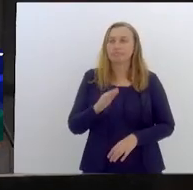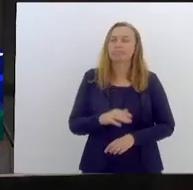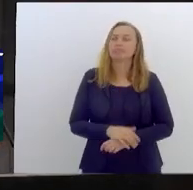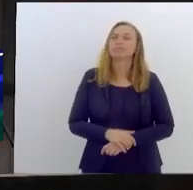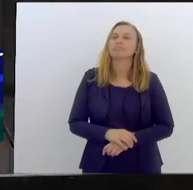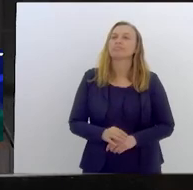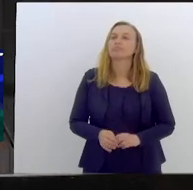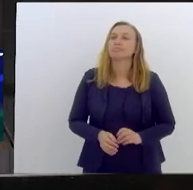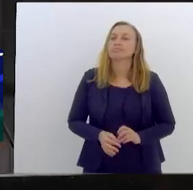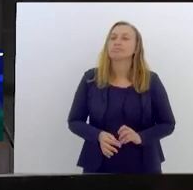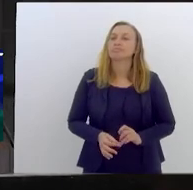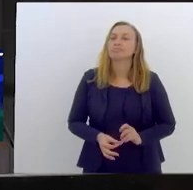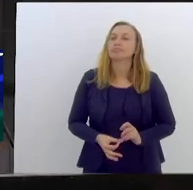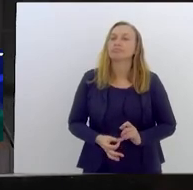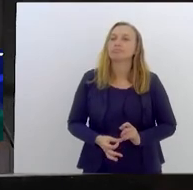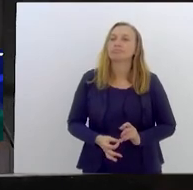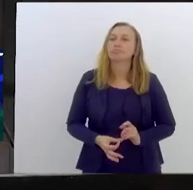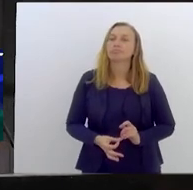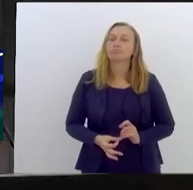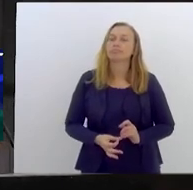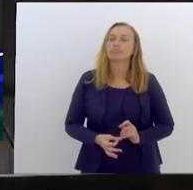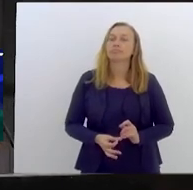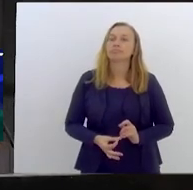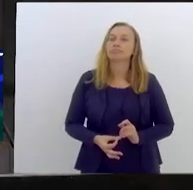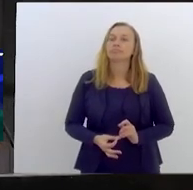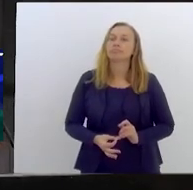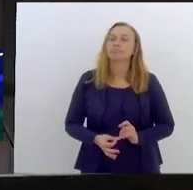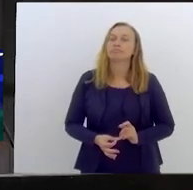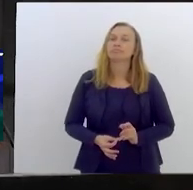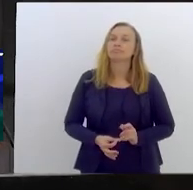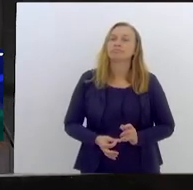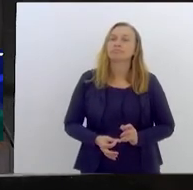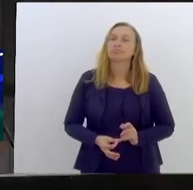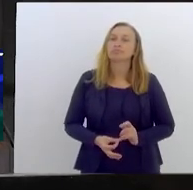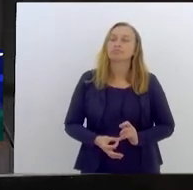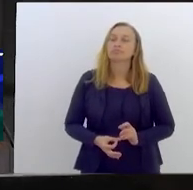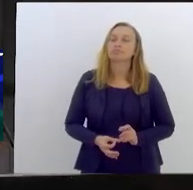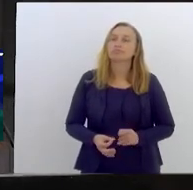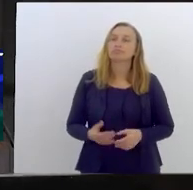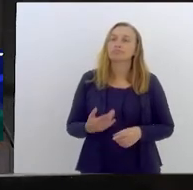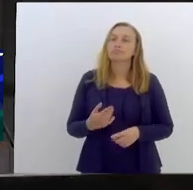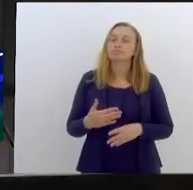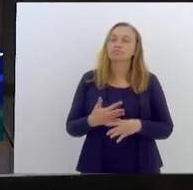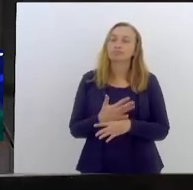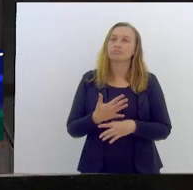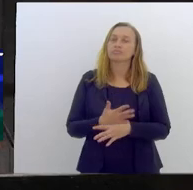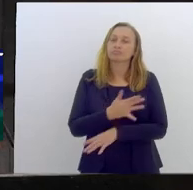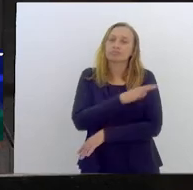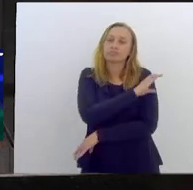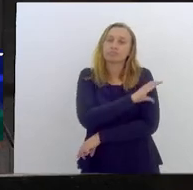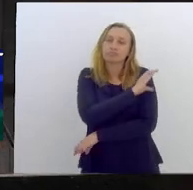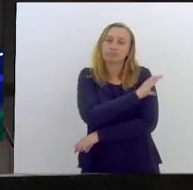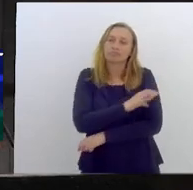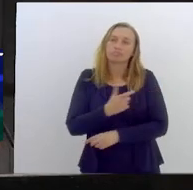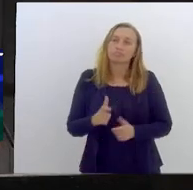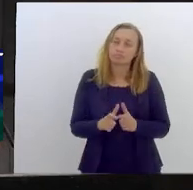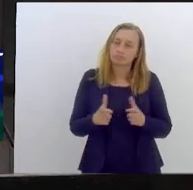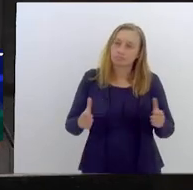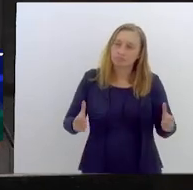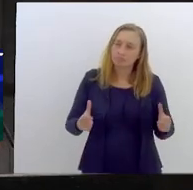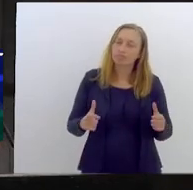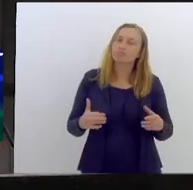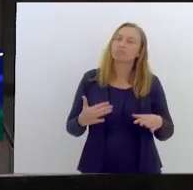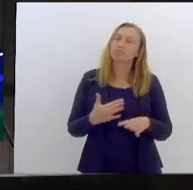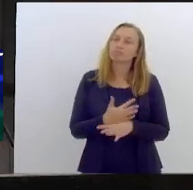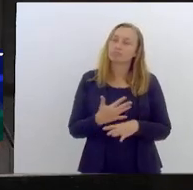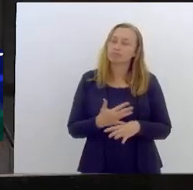batalhão consegue patrulhar no estado do Rio de Janeiro, até porque a cidade de Campos é a maior cidade em extensão